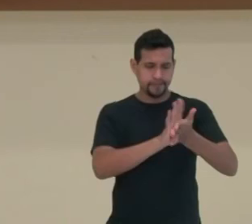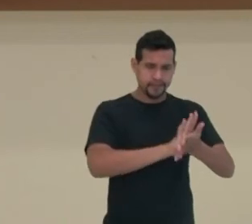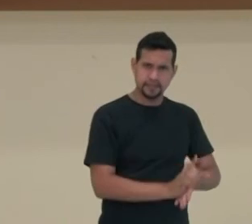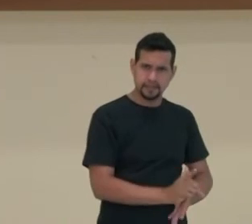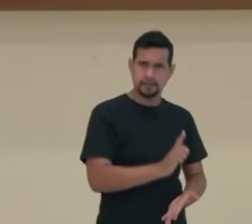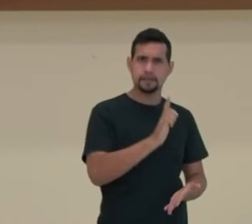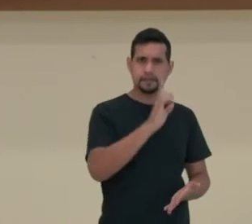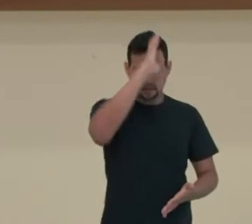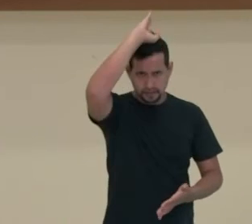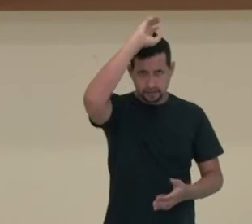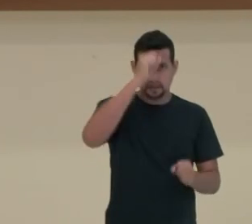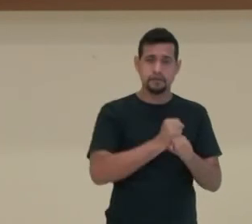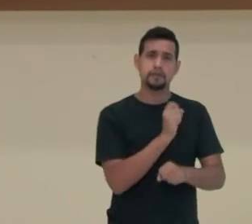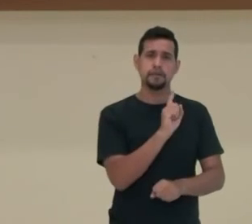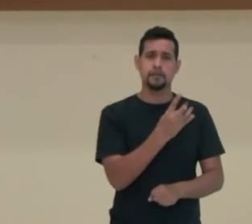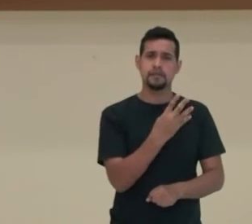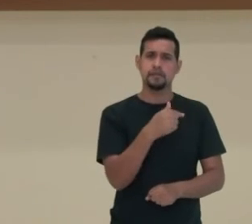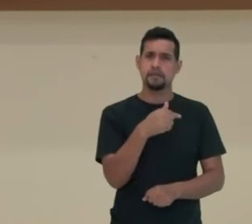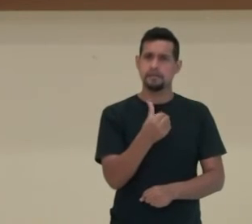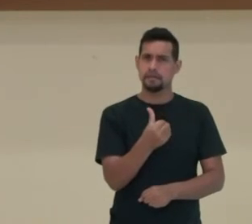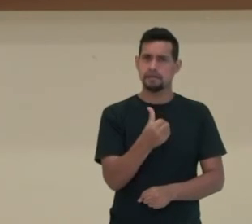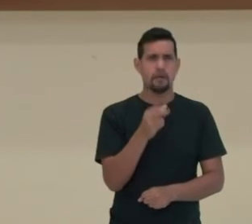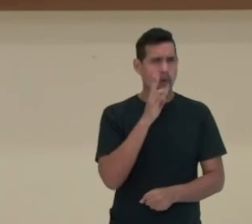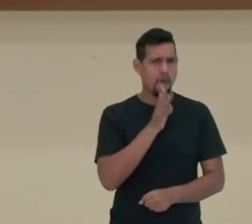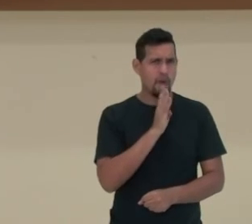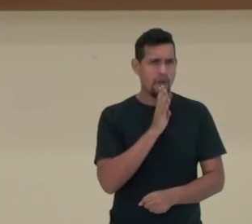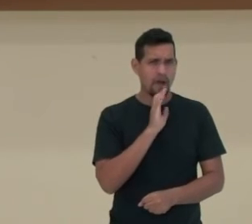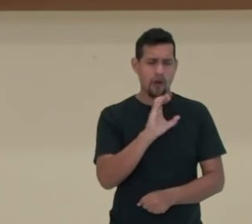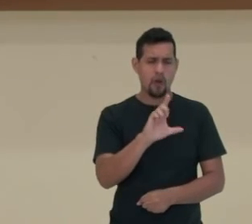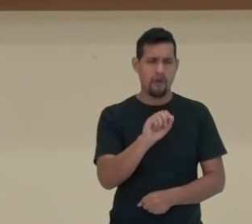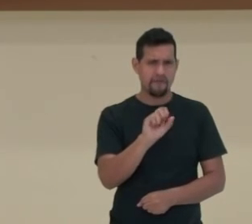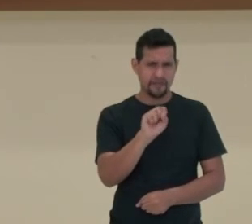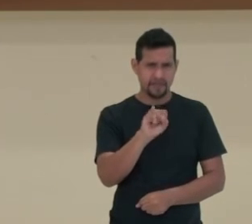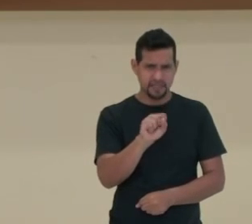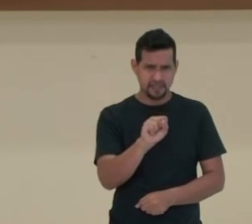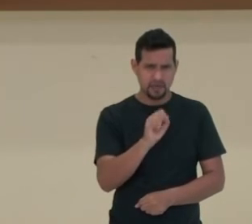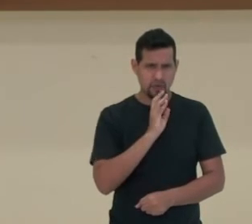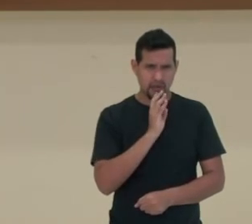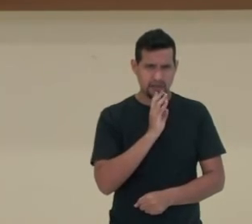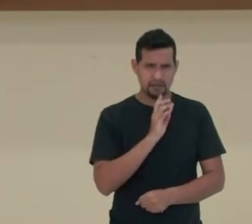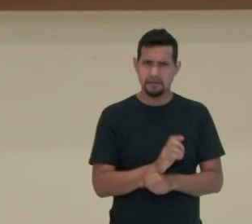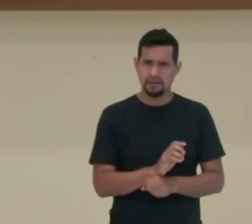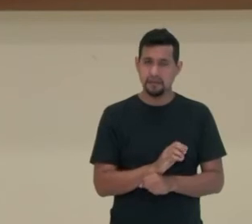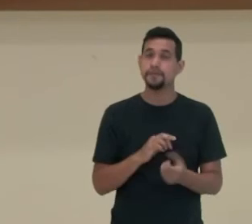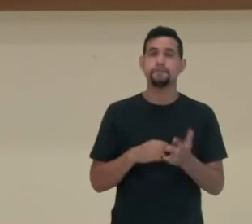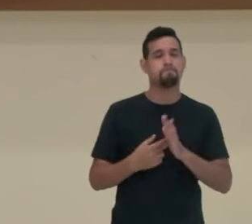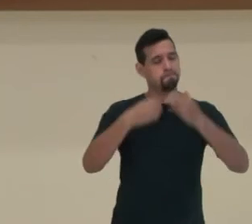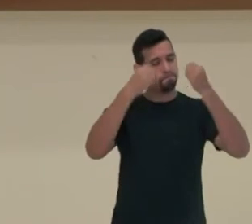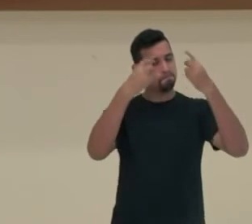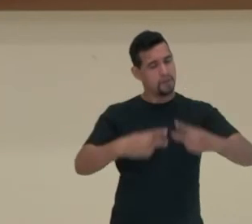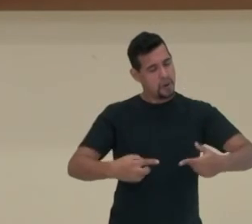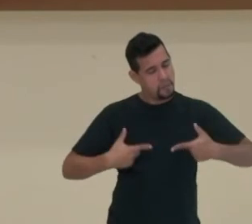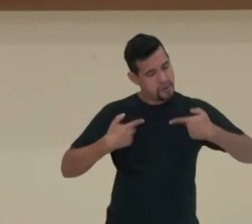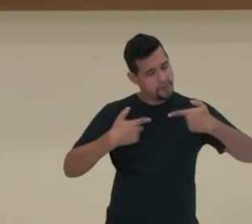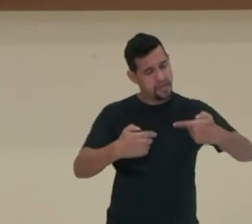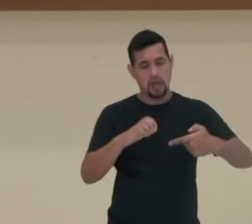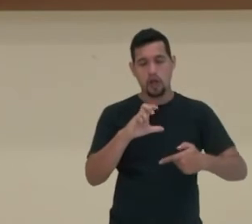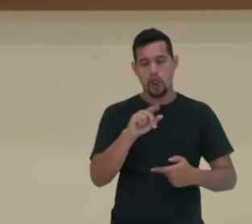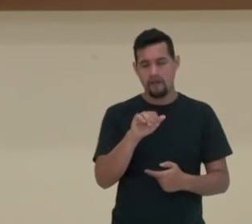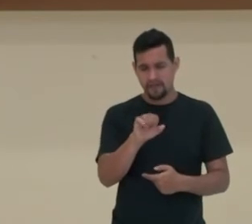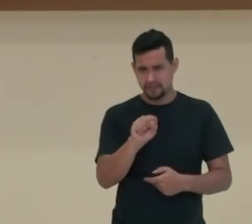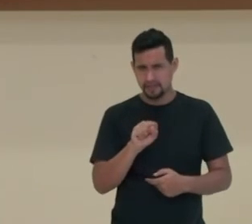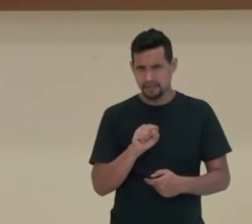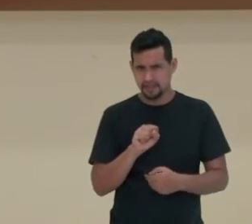em 476. Vocês já ouviram falar de Clovis? Lembram dele? Recordam sobre o grande guerreiro Clovis, o rei dos